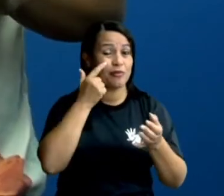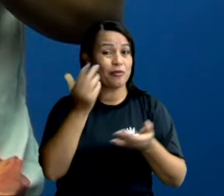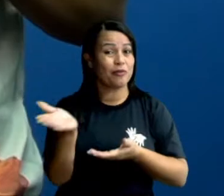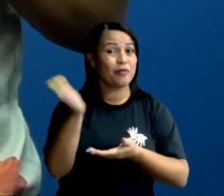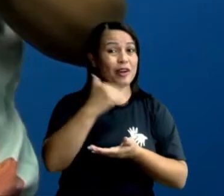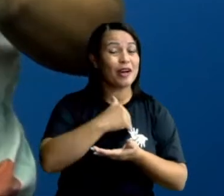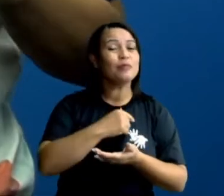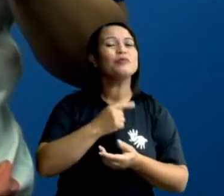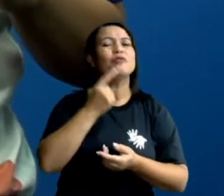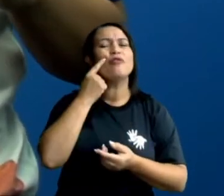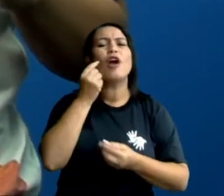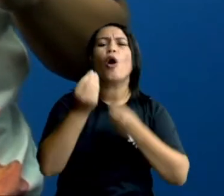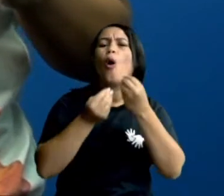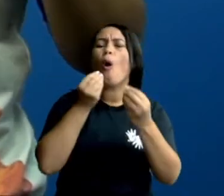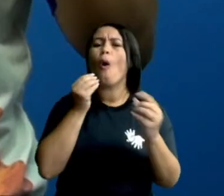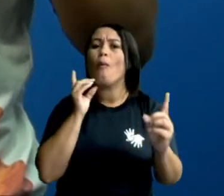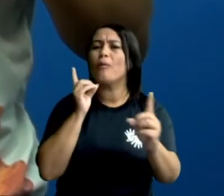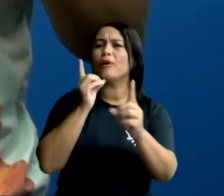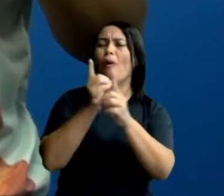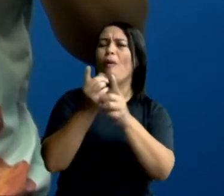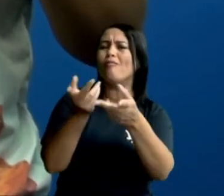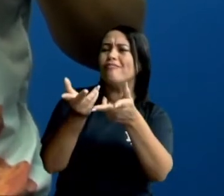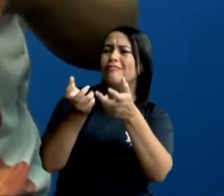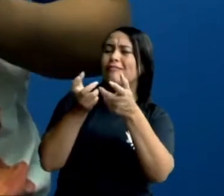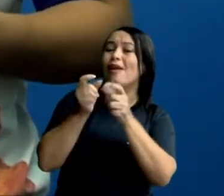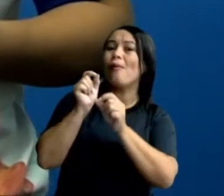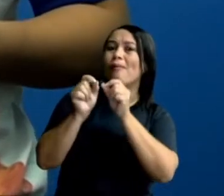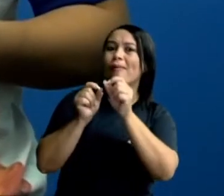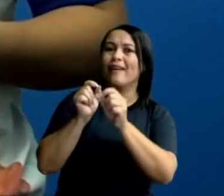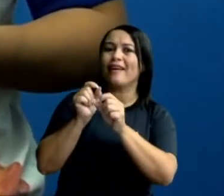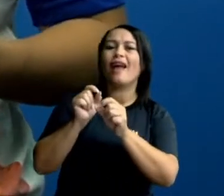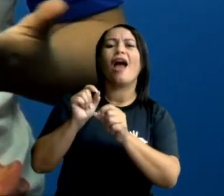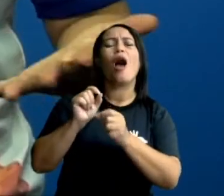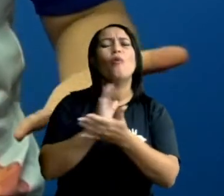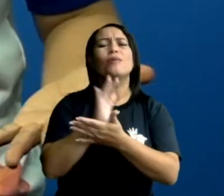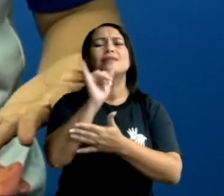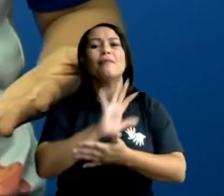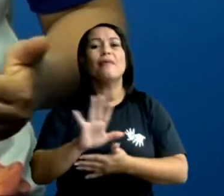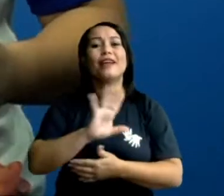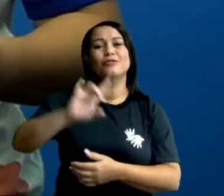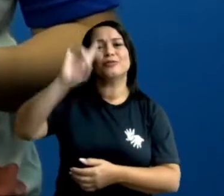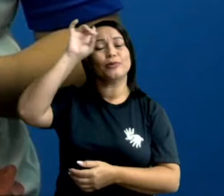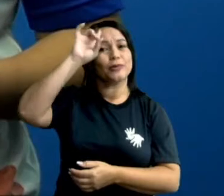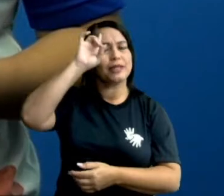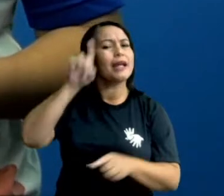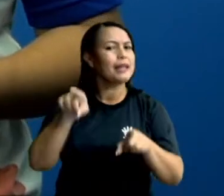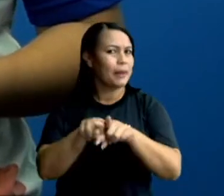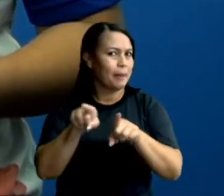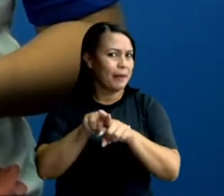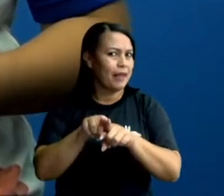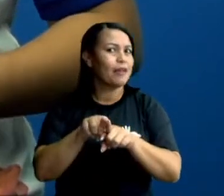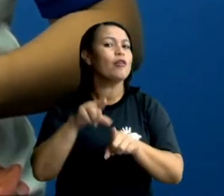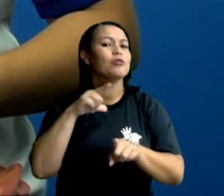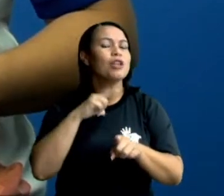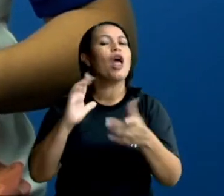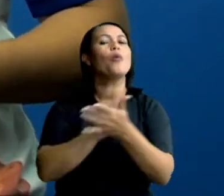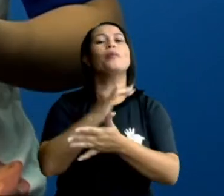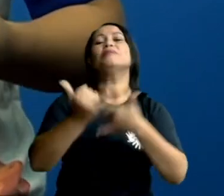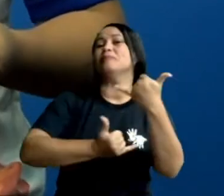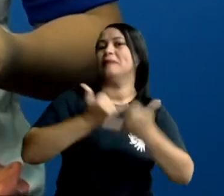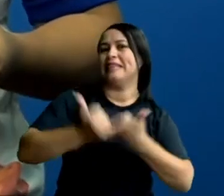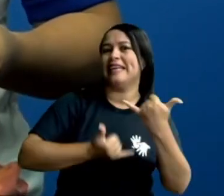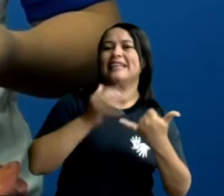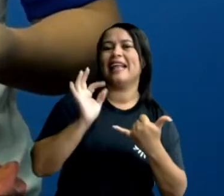Vamos poder identificar mais essas figuras no nosso dia a dia. Além disso, nós vamos ter uns joguinhos, tá